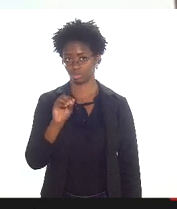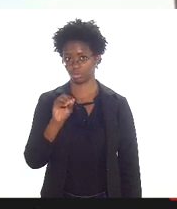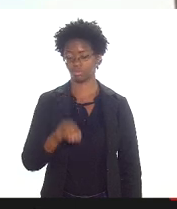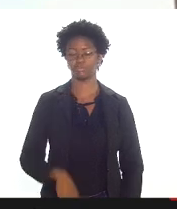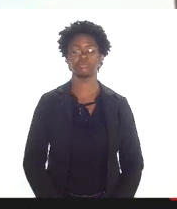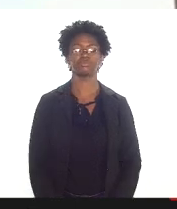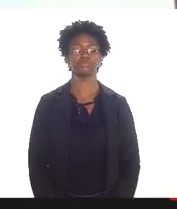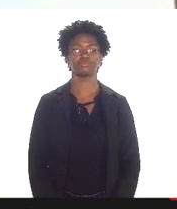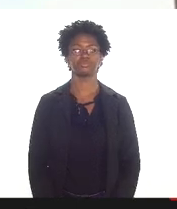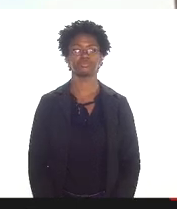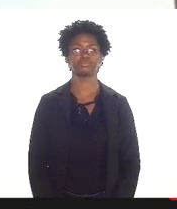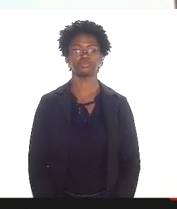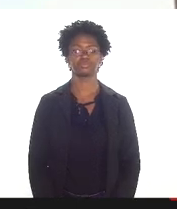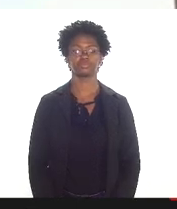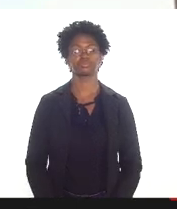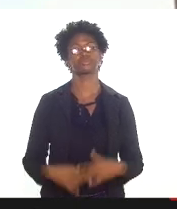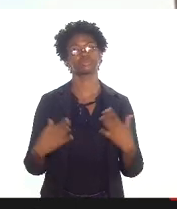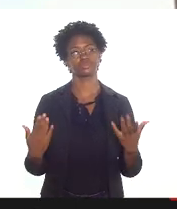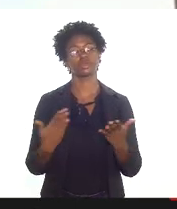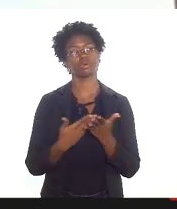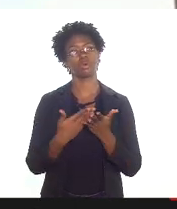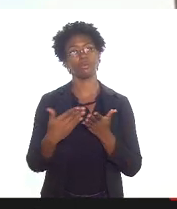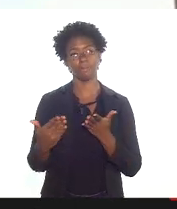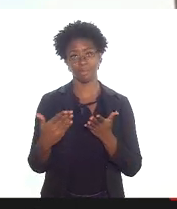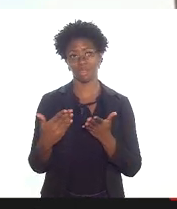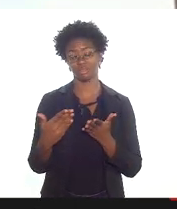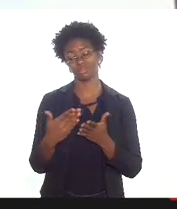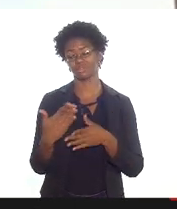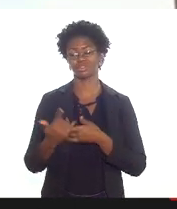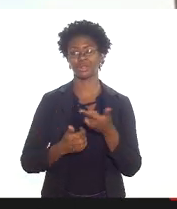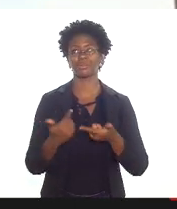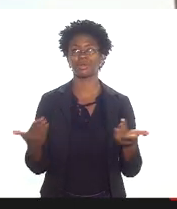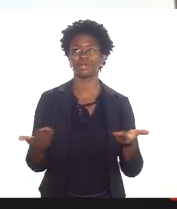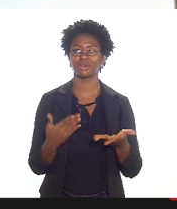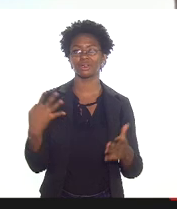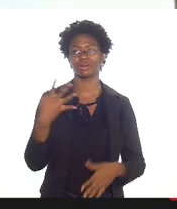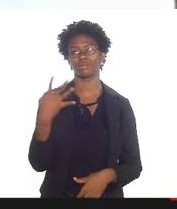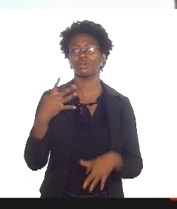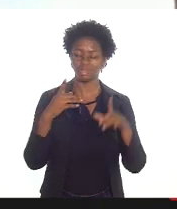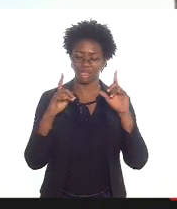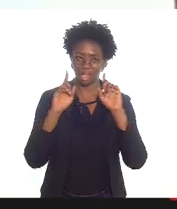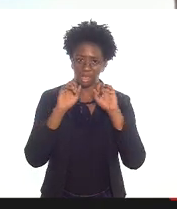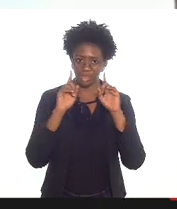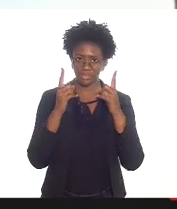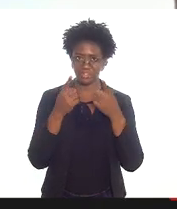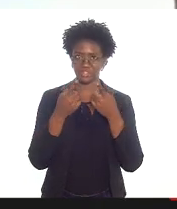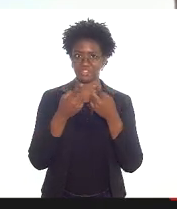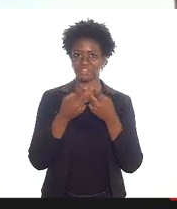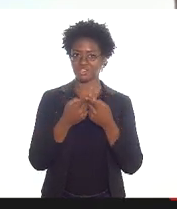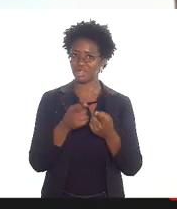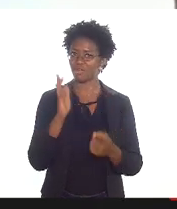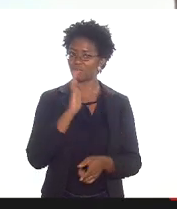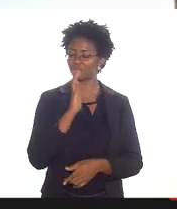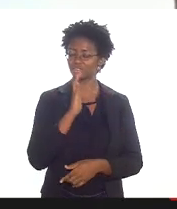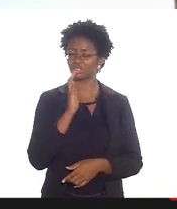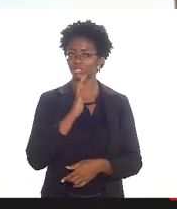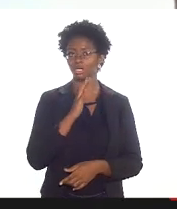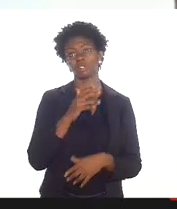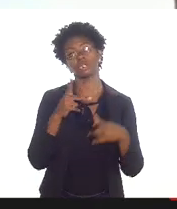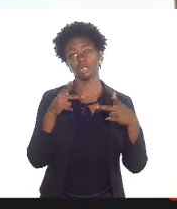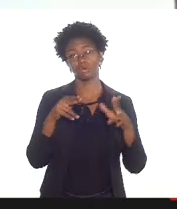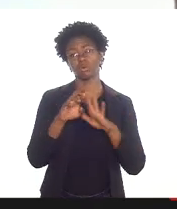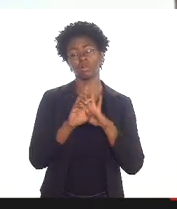dou por abertos os trabalhos da 4ª reunião ordinária, conforme edital publicado em 22 de abril